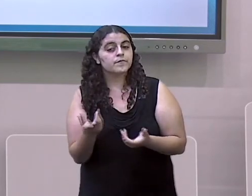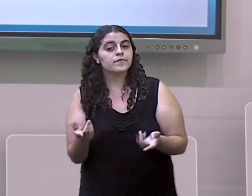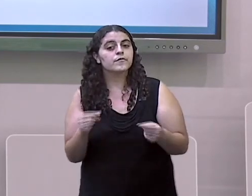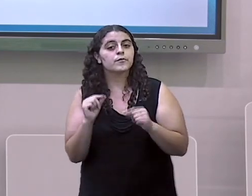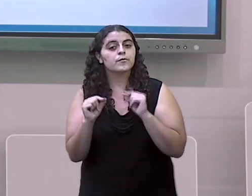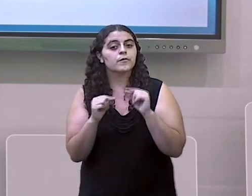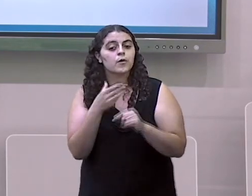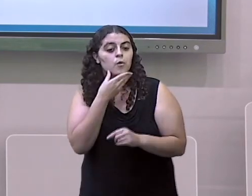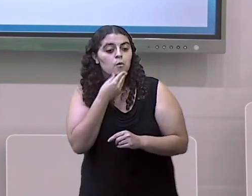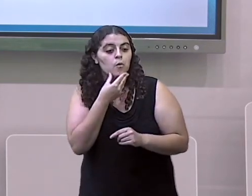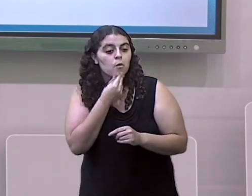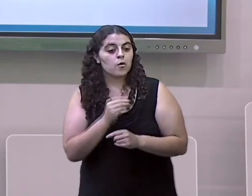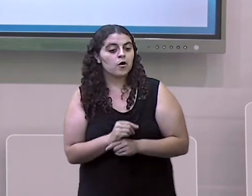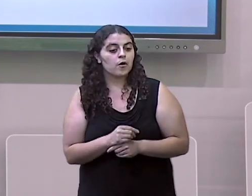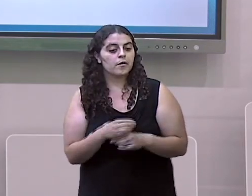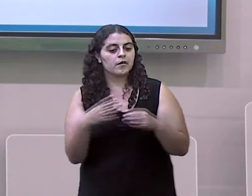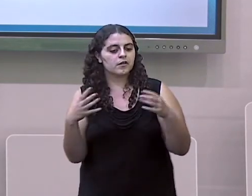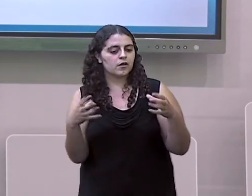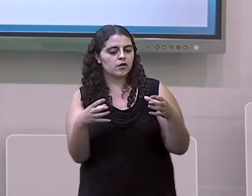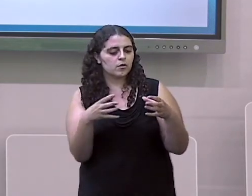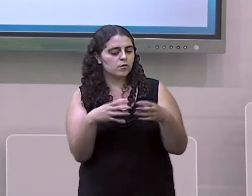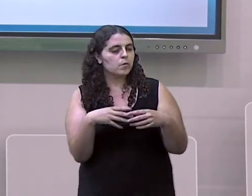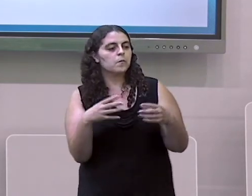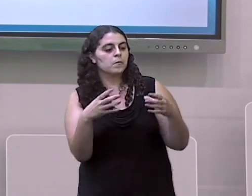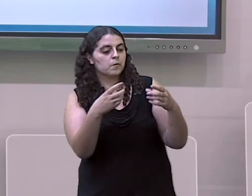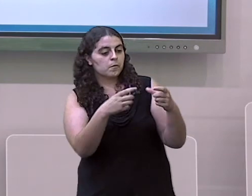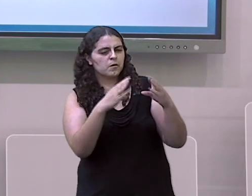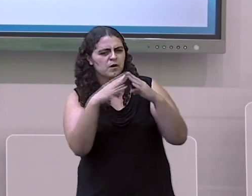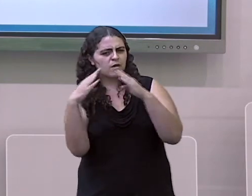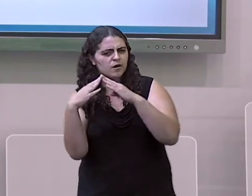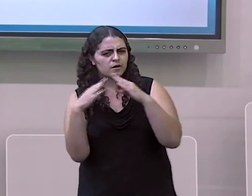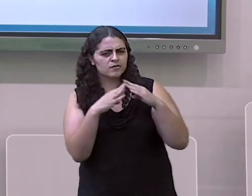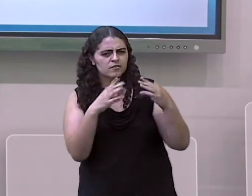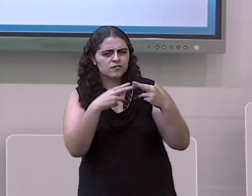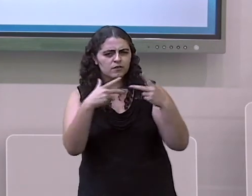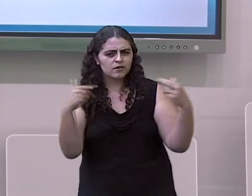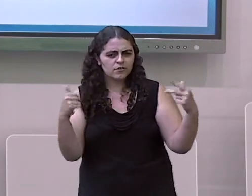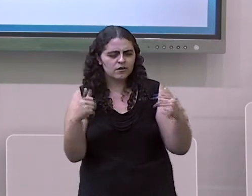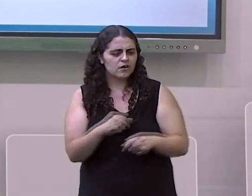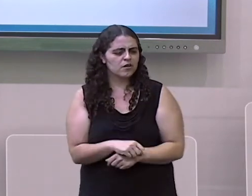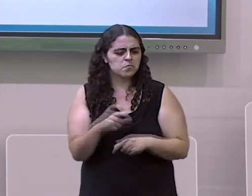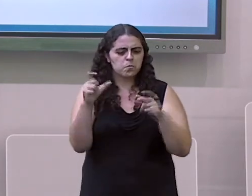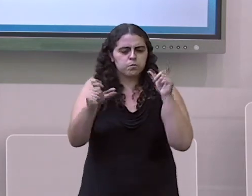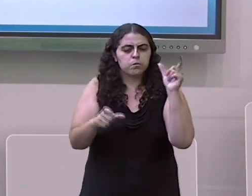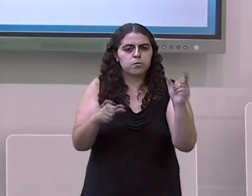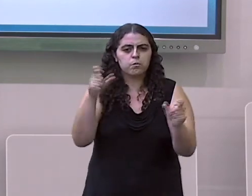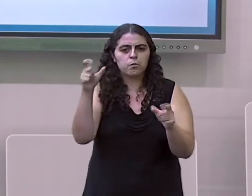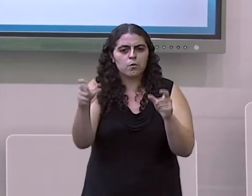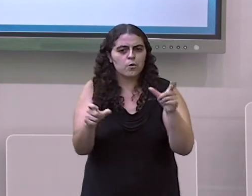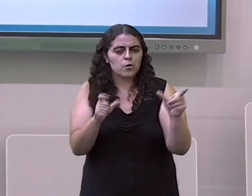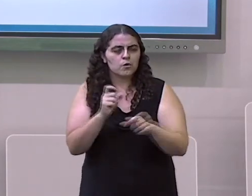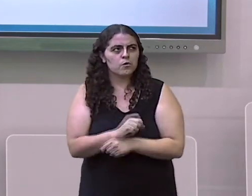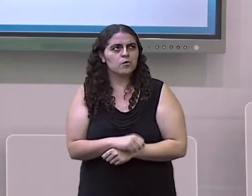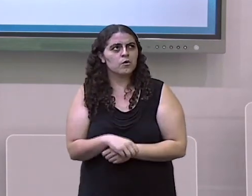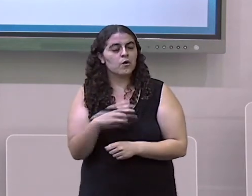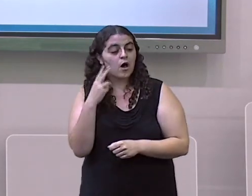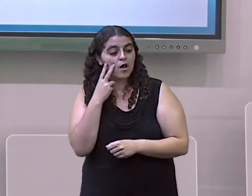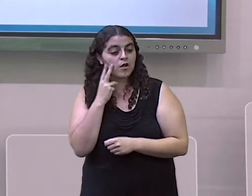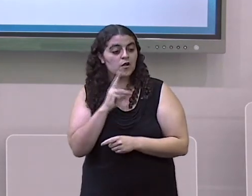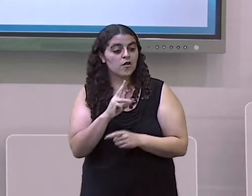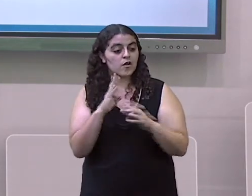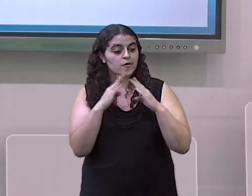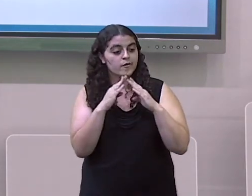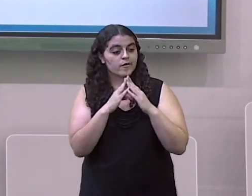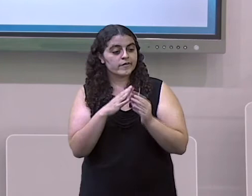quê? Do homem, né? Então ali nós temos habitações, diferentes habitações, moradias que vão identificar aquele